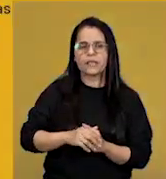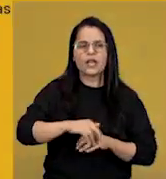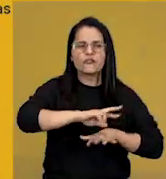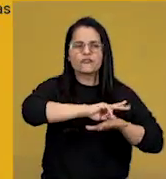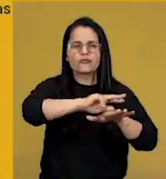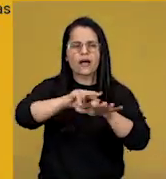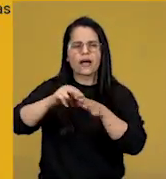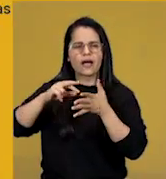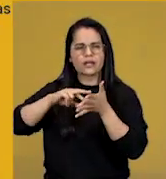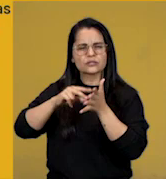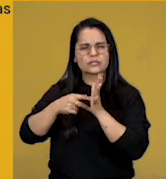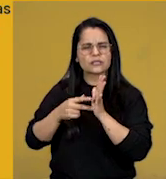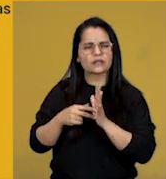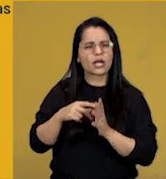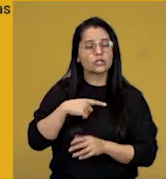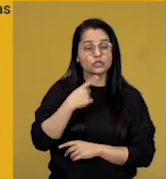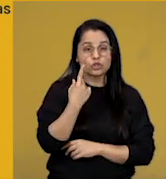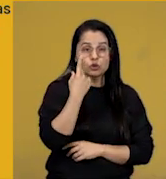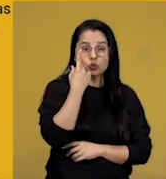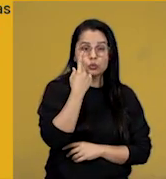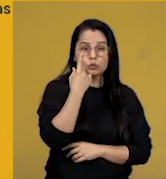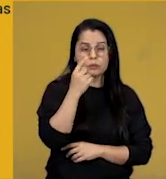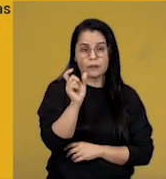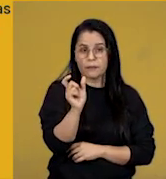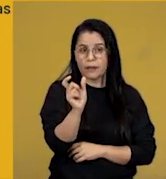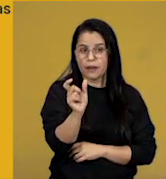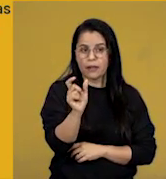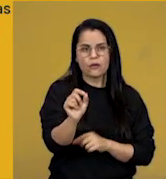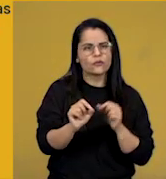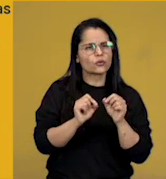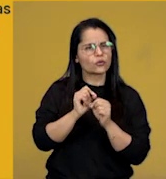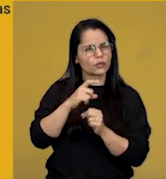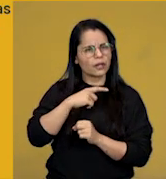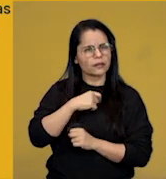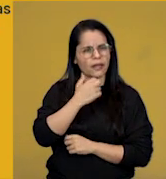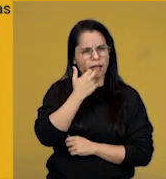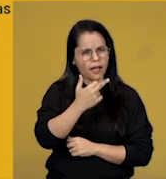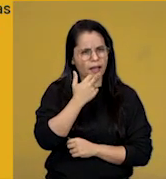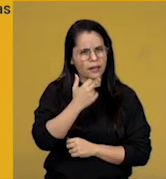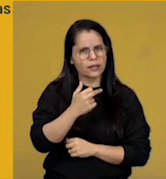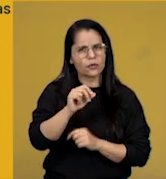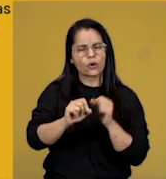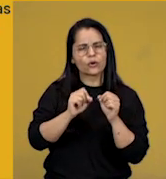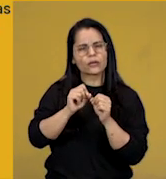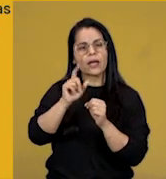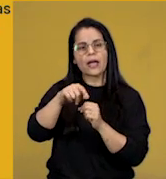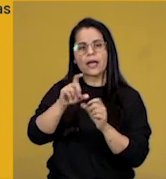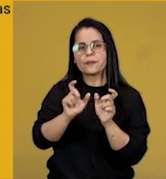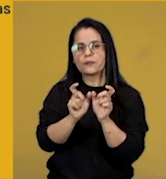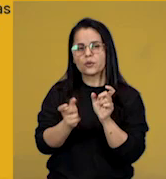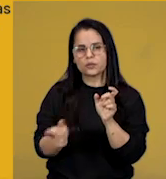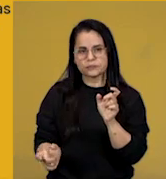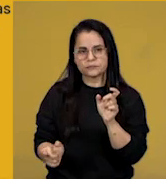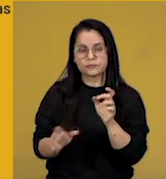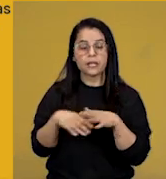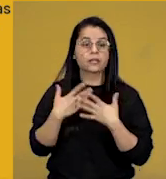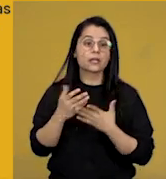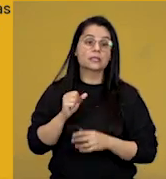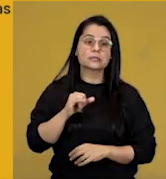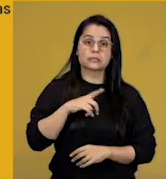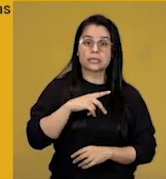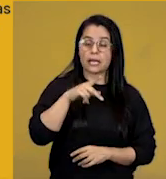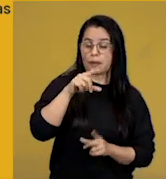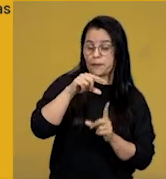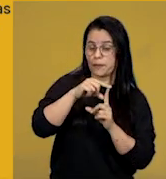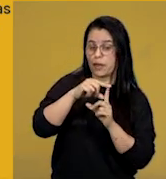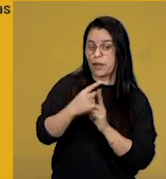vários significados de uma palavra tem no idioma é denominado de polissemia. Então, se a palavra tem